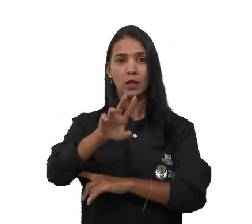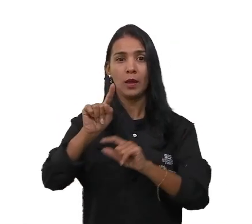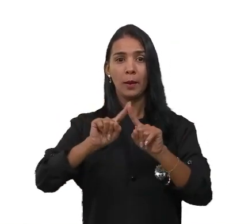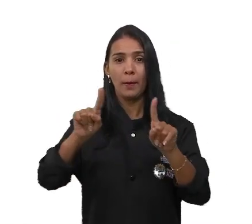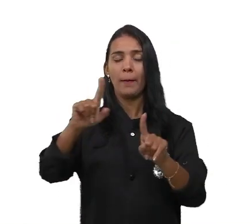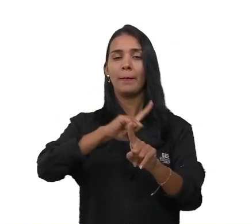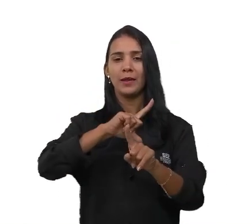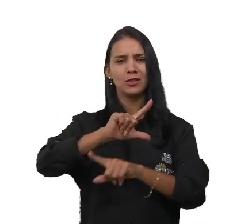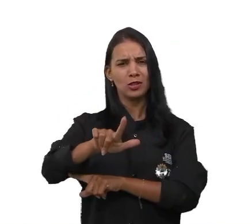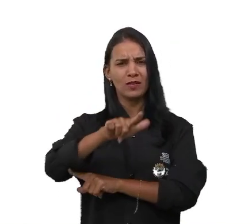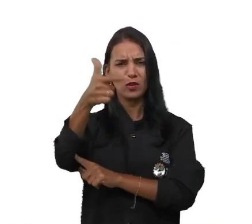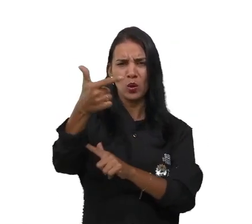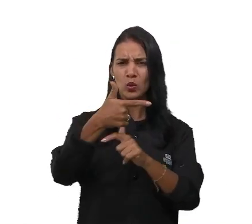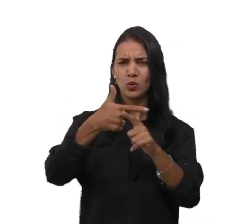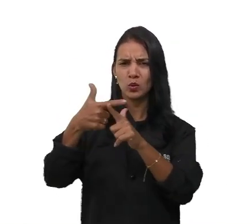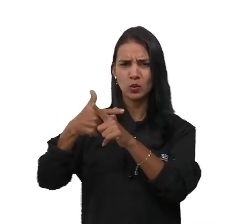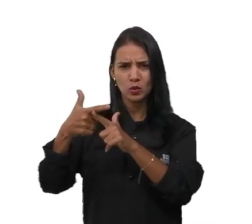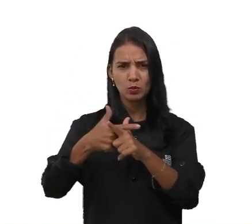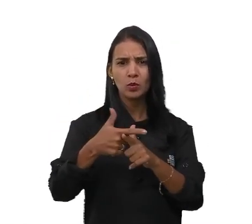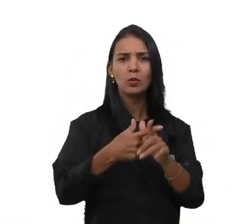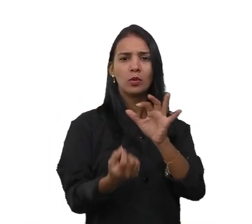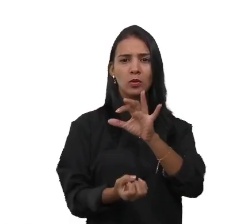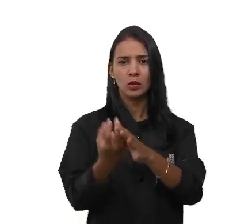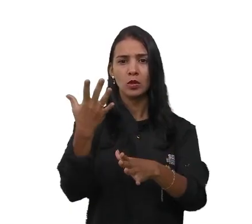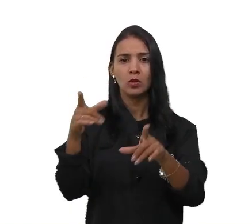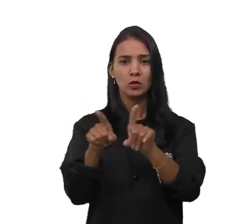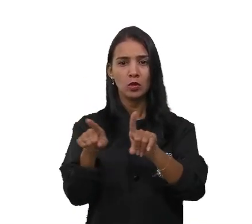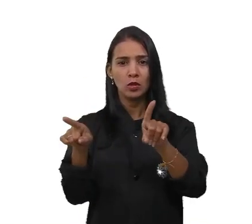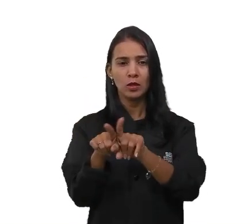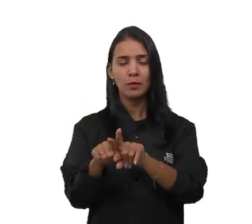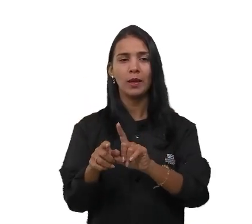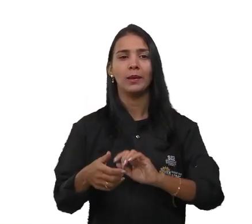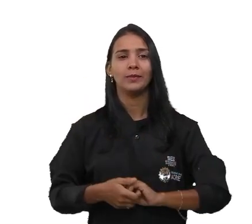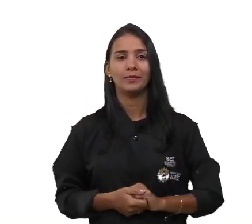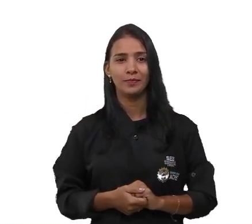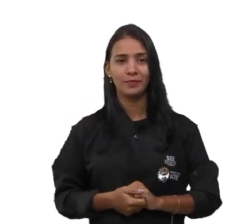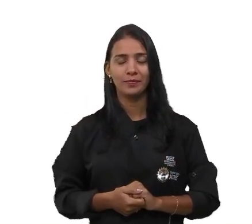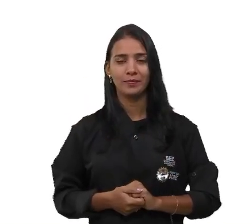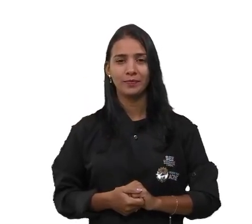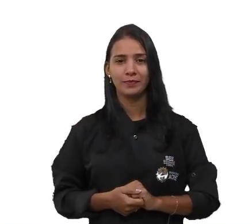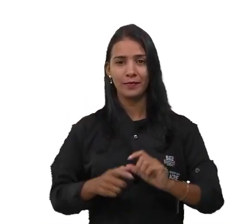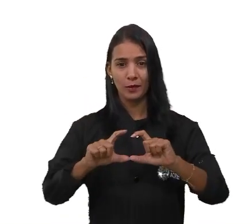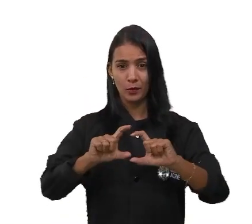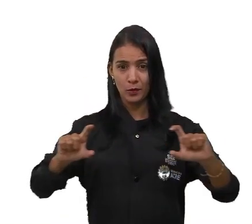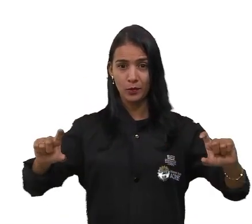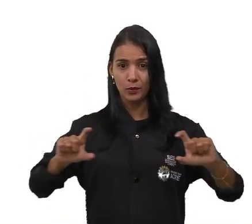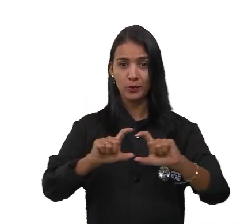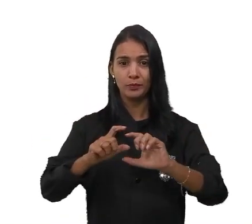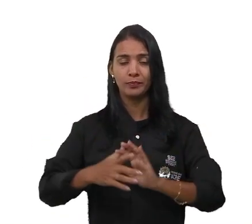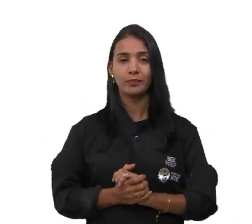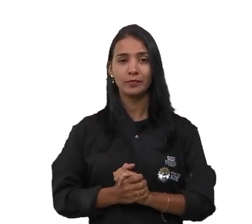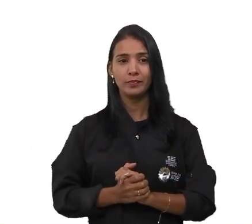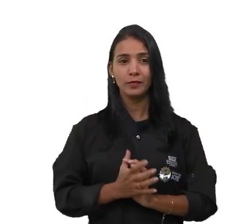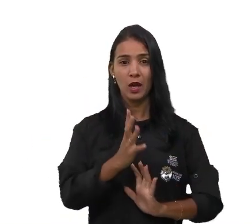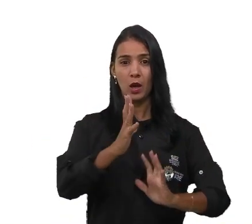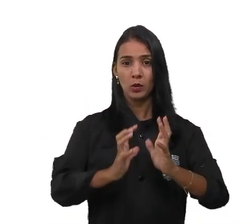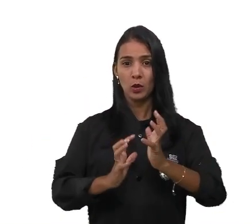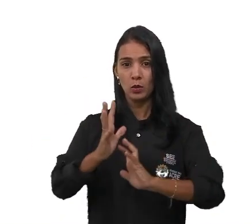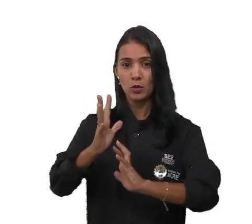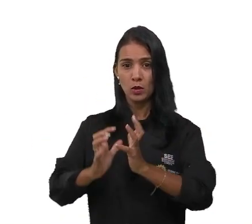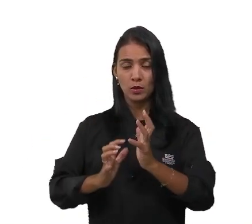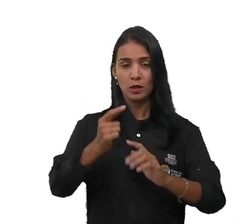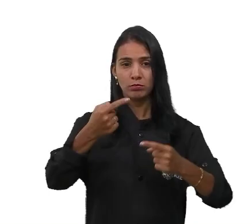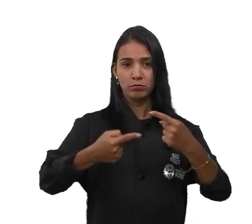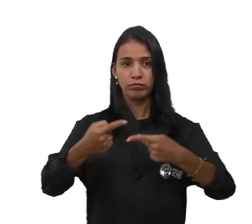consequências políticas da Guerra Fria. Aí vem o comando da questão. O conflito entre as